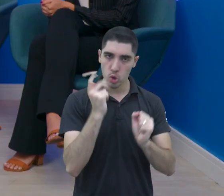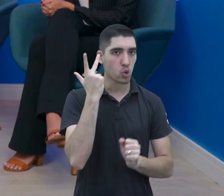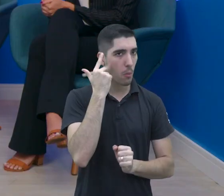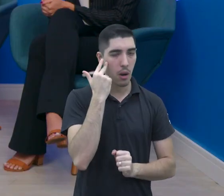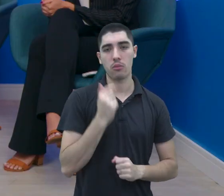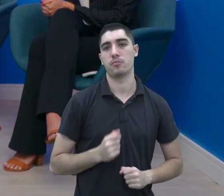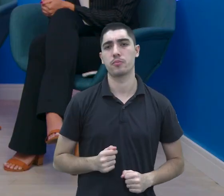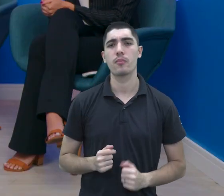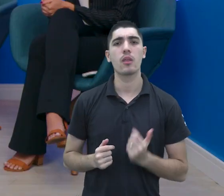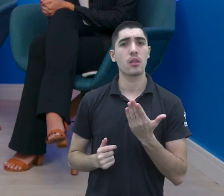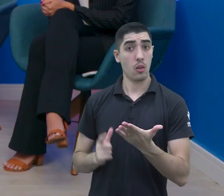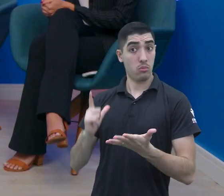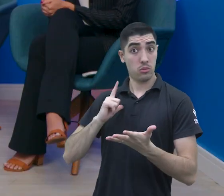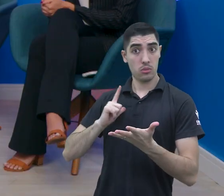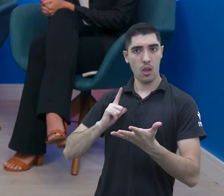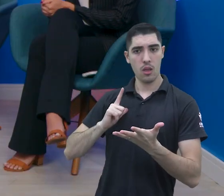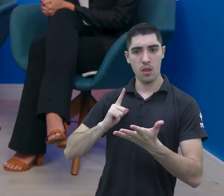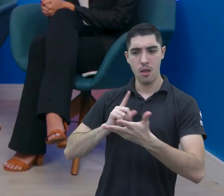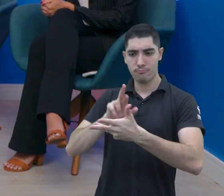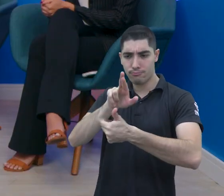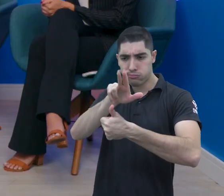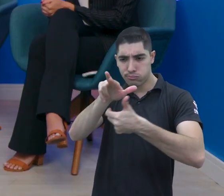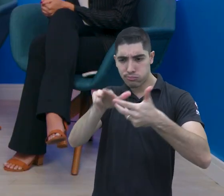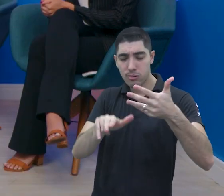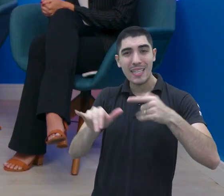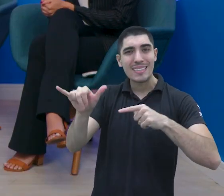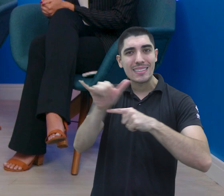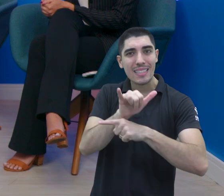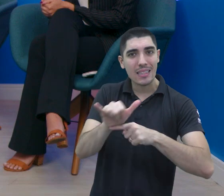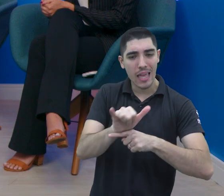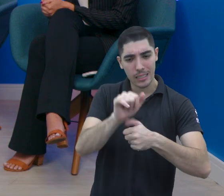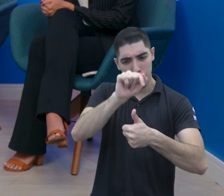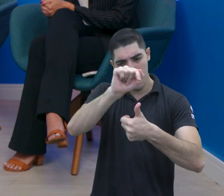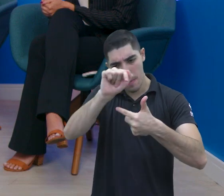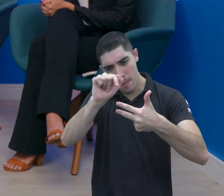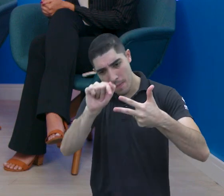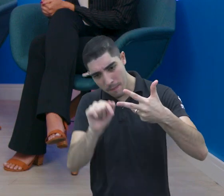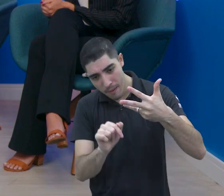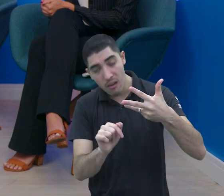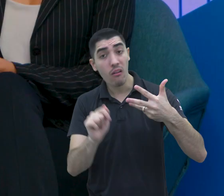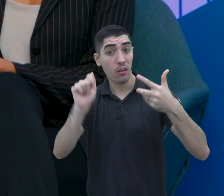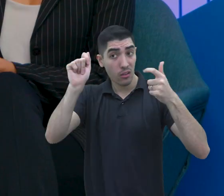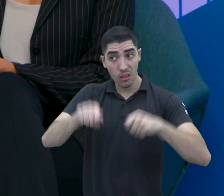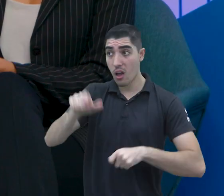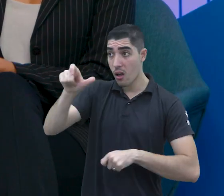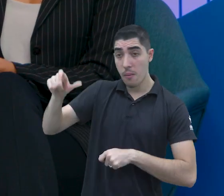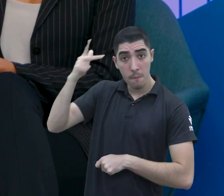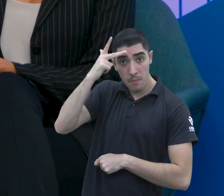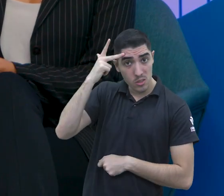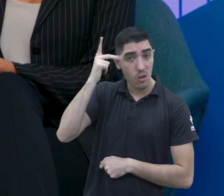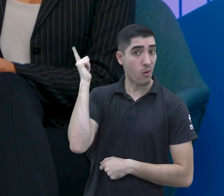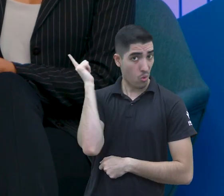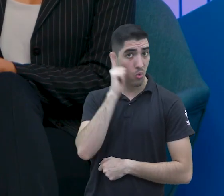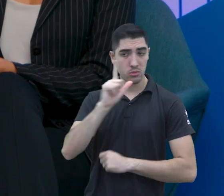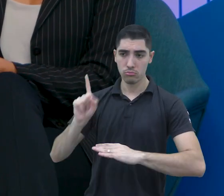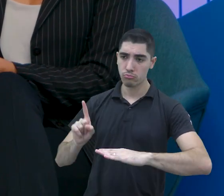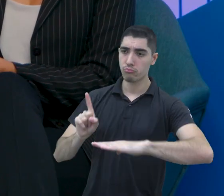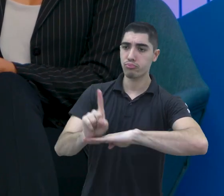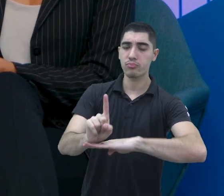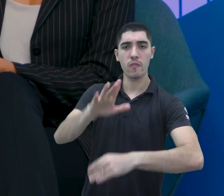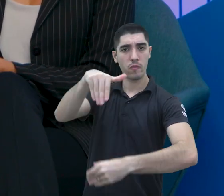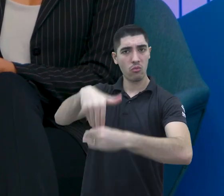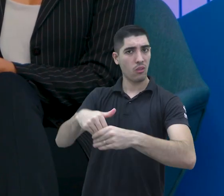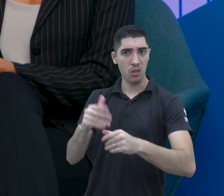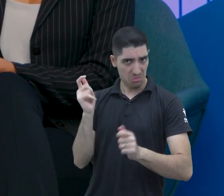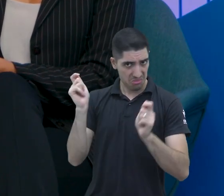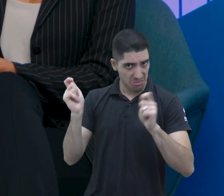Então, acaba que são várias formas que tornam, várias medidas, né, que tornam bem prático, bem